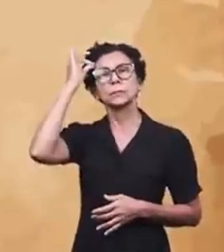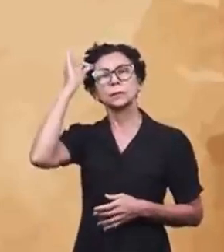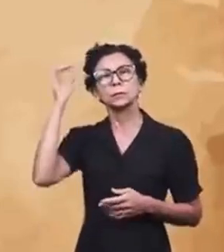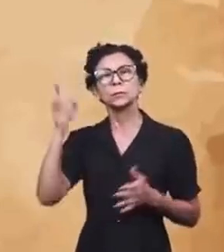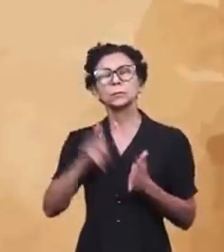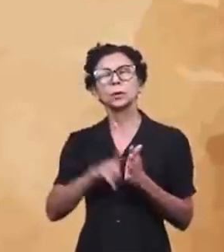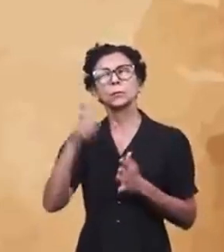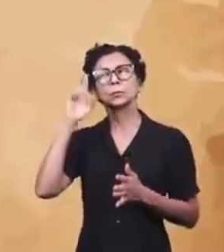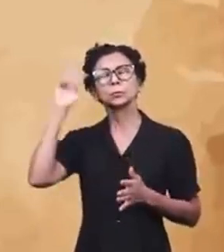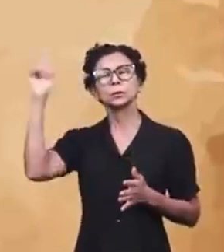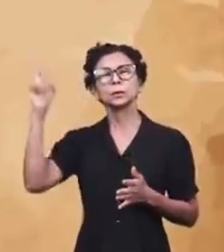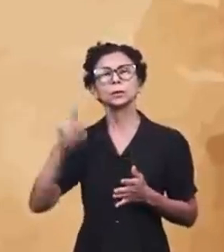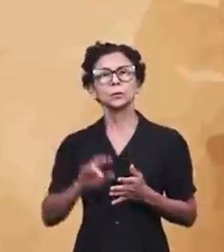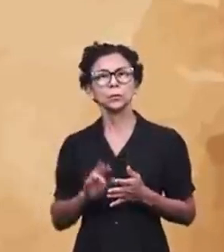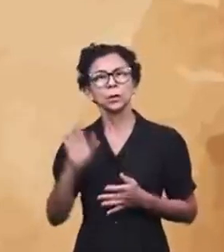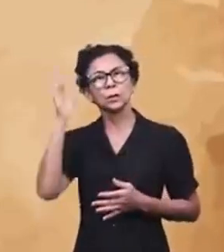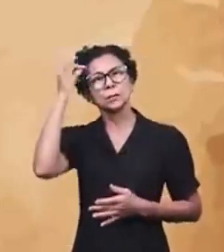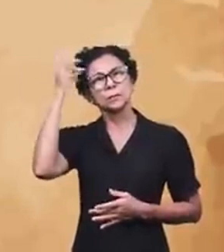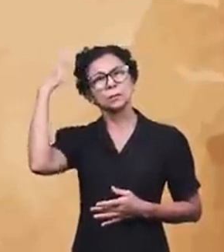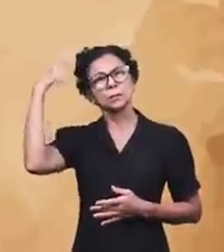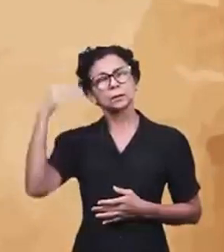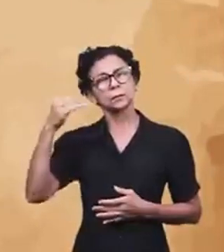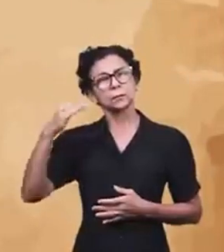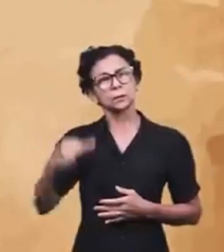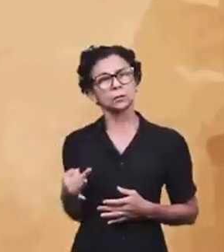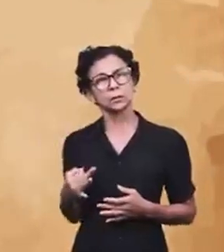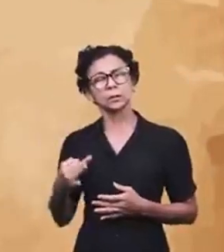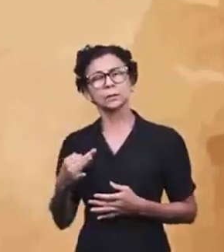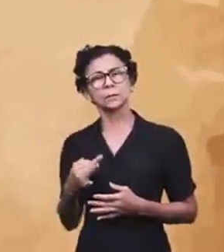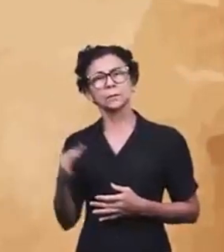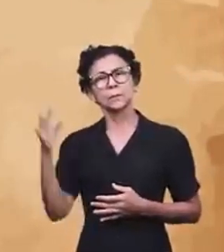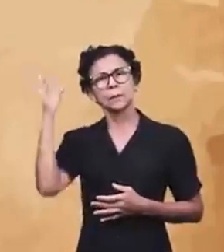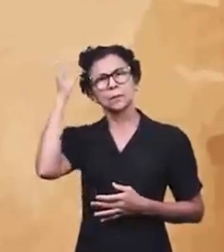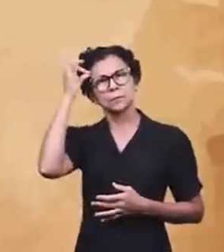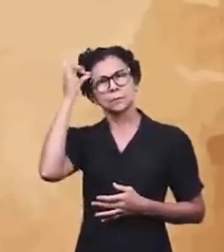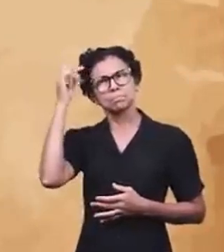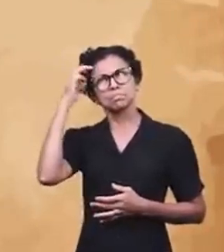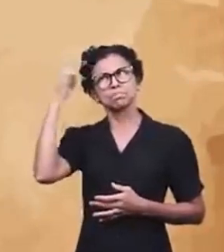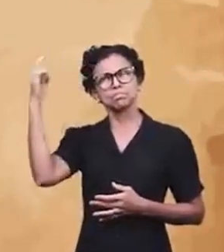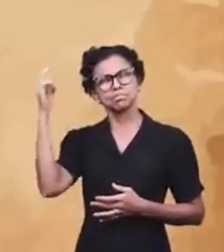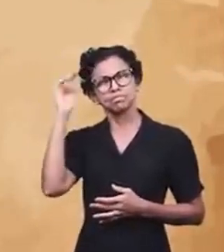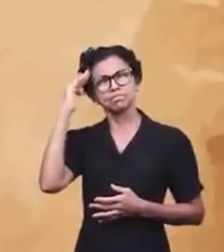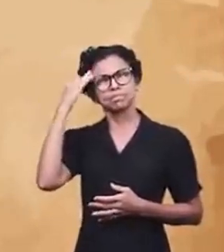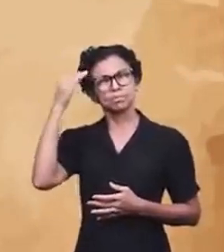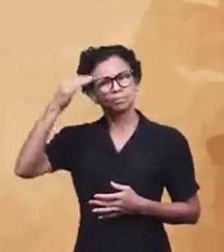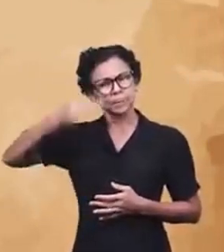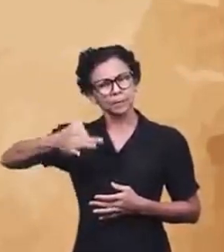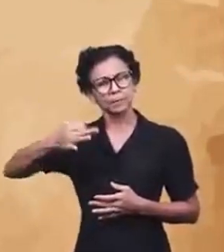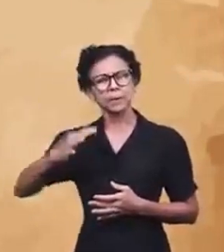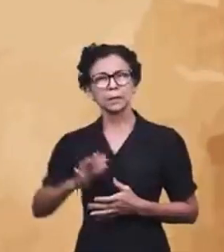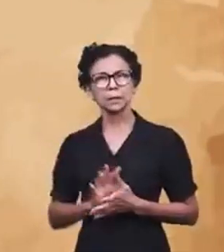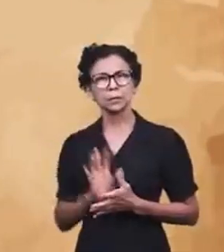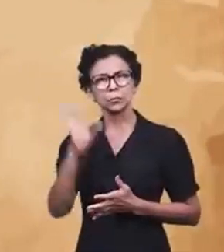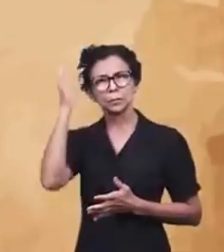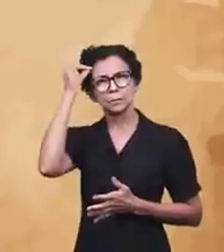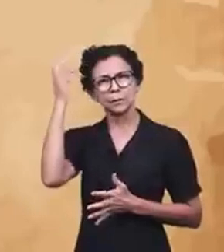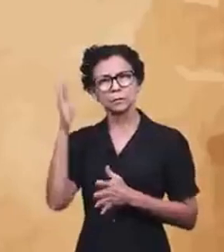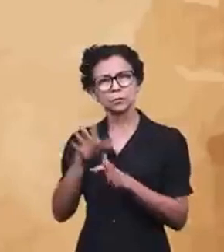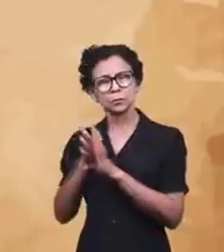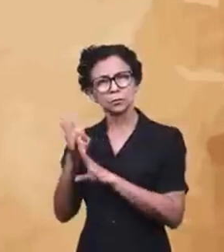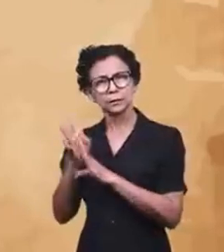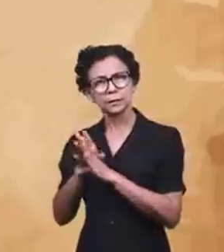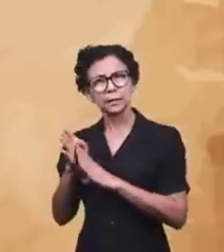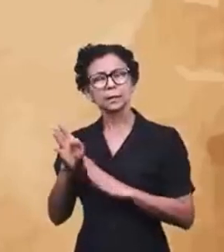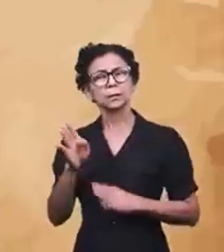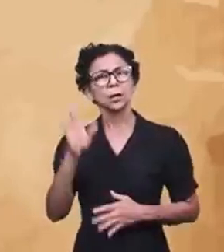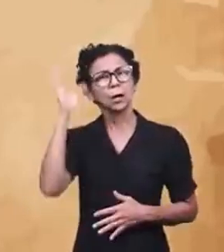de sabedoria, o Espírito de inteligência ou discernimento, o Espírito de conselho, o Espírito